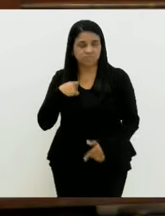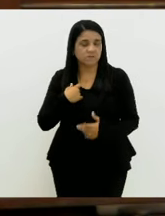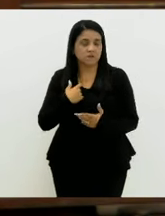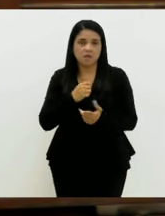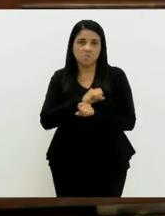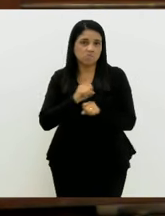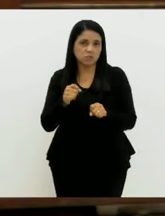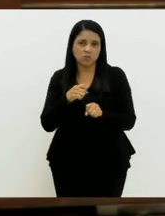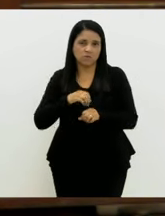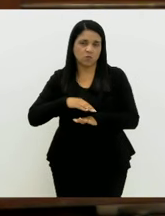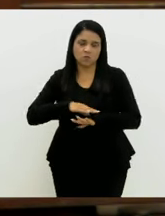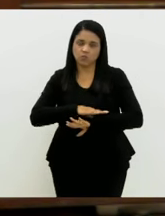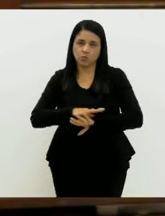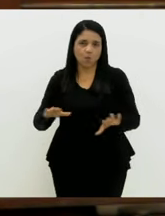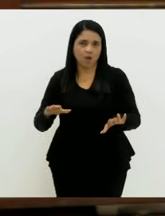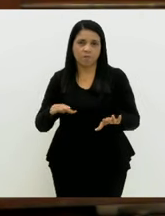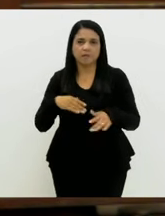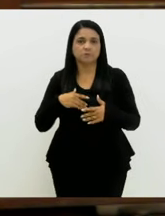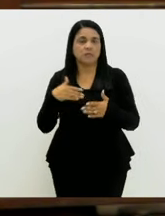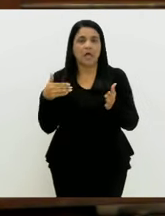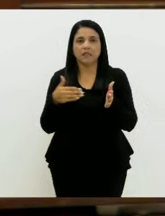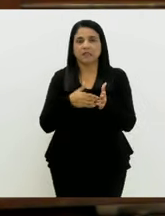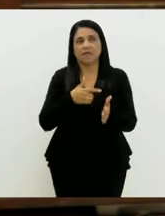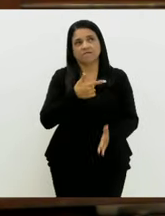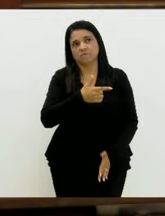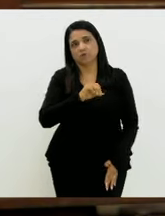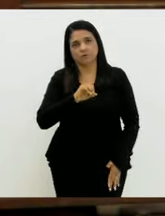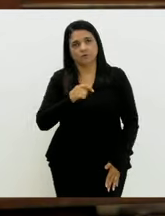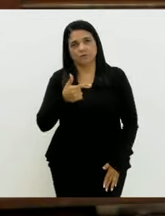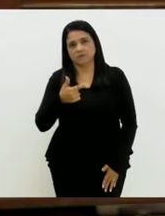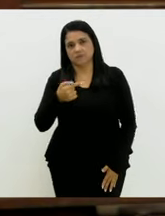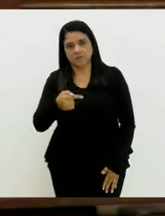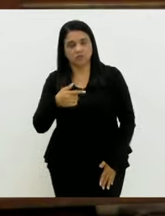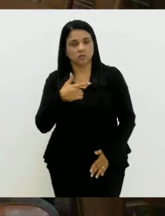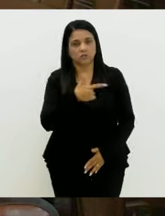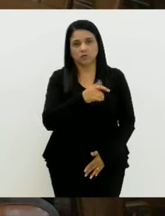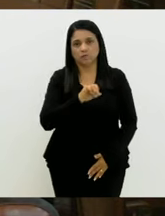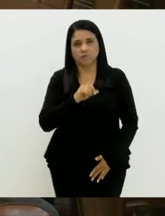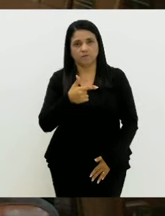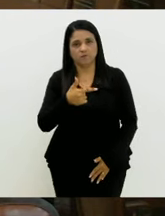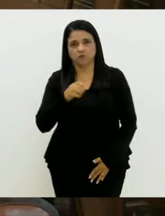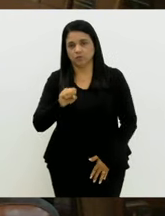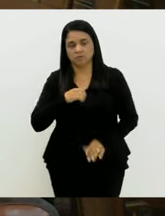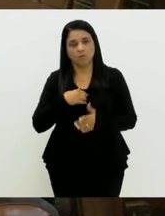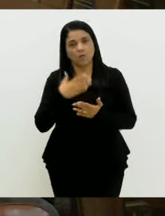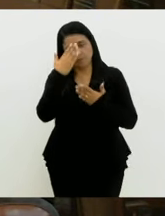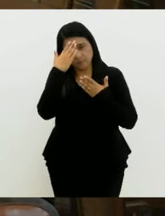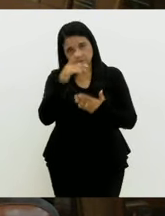até 2027, 2028, quando se encerram esses contratos. Obrigado, presidente.